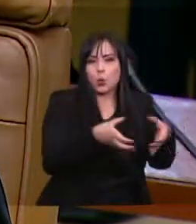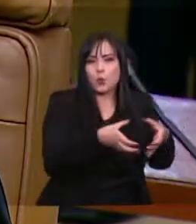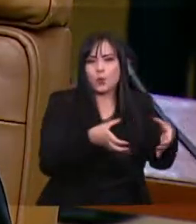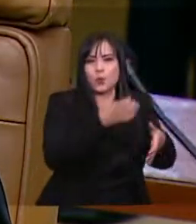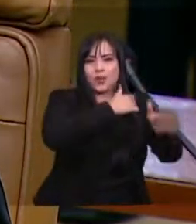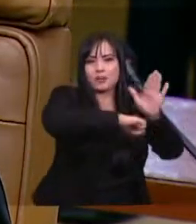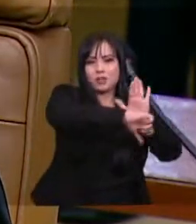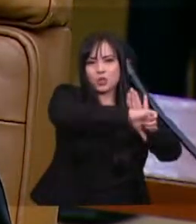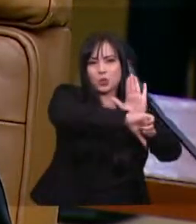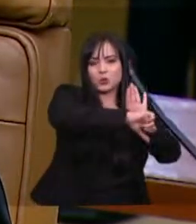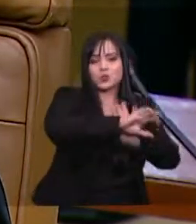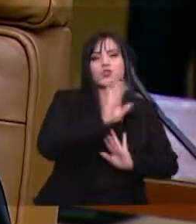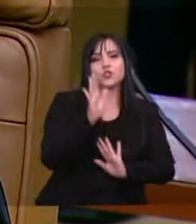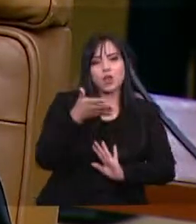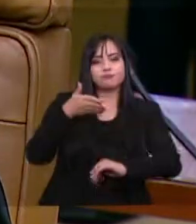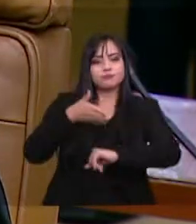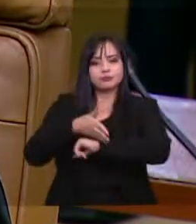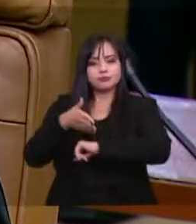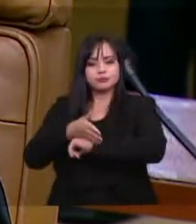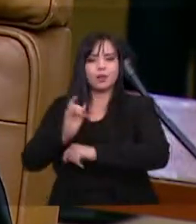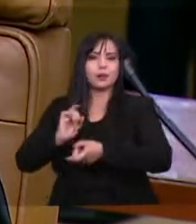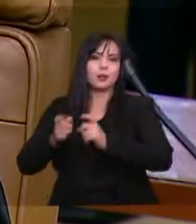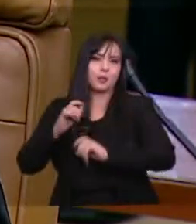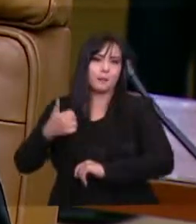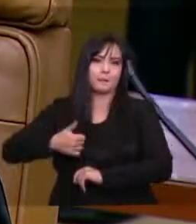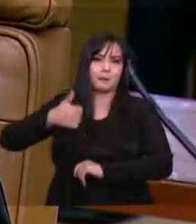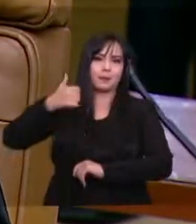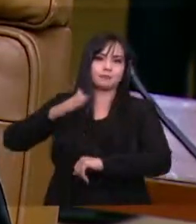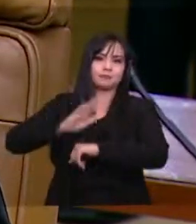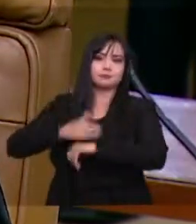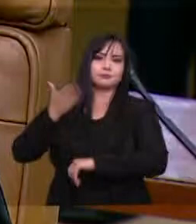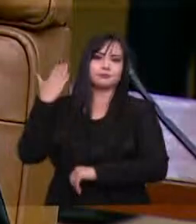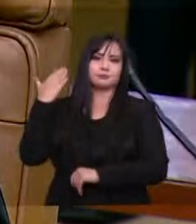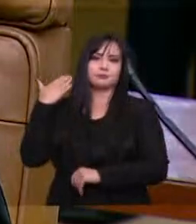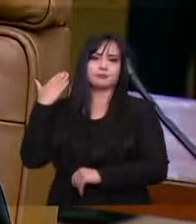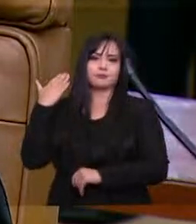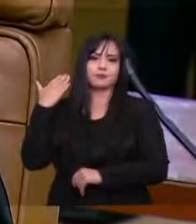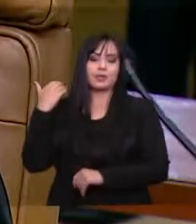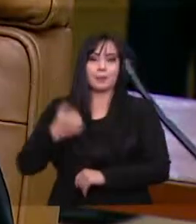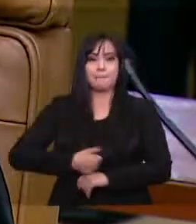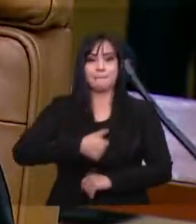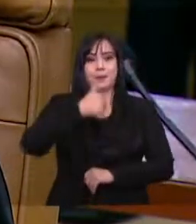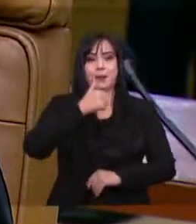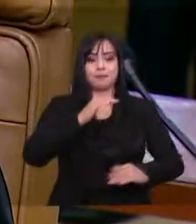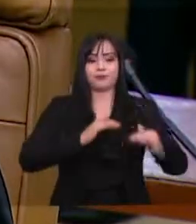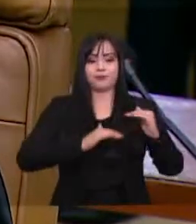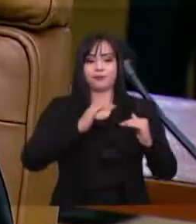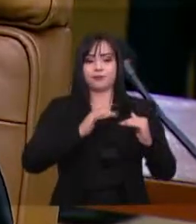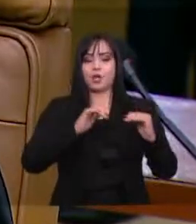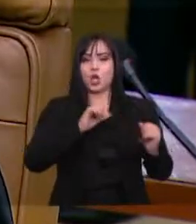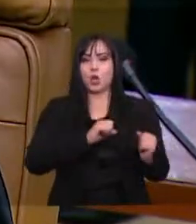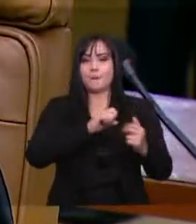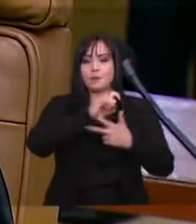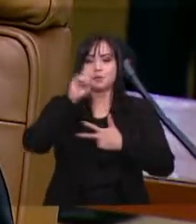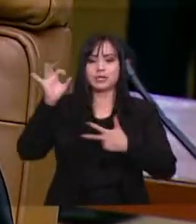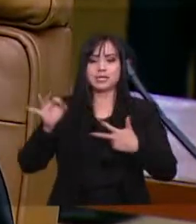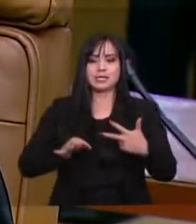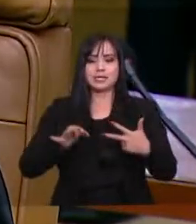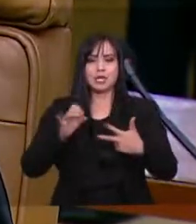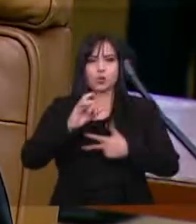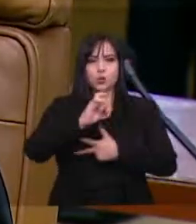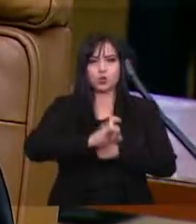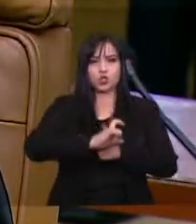já integrou a estrutura administrativa no primeiro calão no primeiro Escalão do Poder Executivo